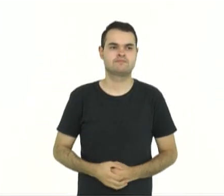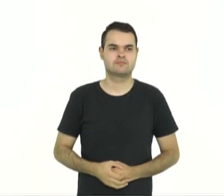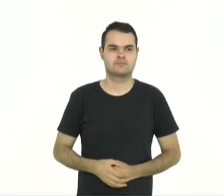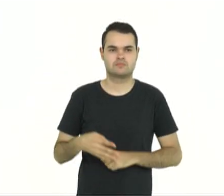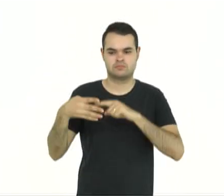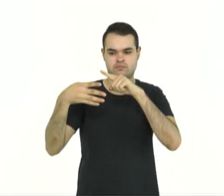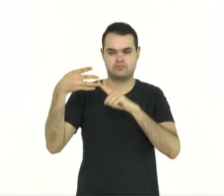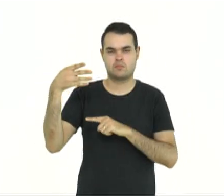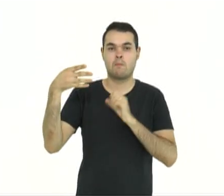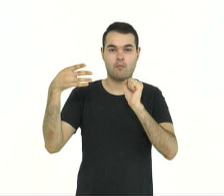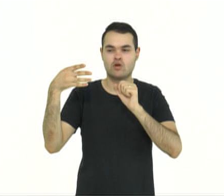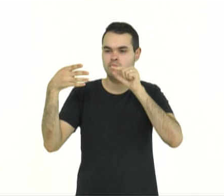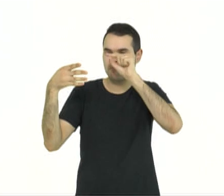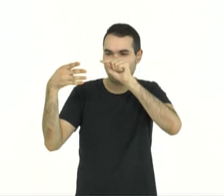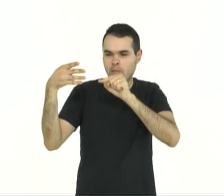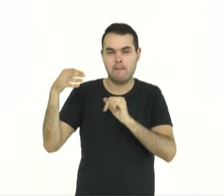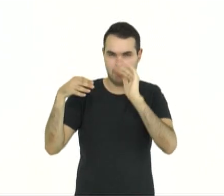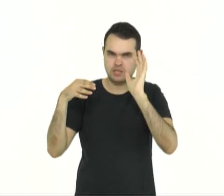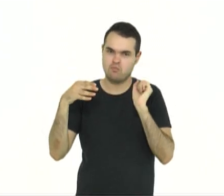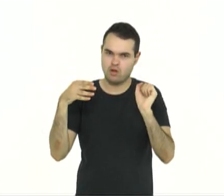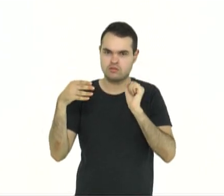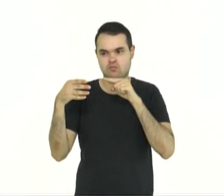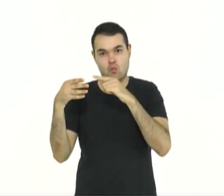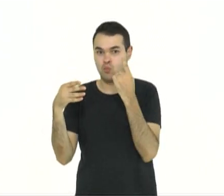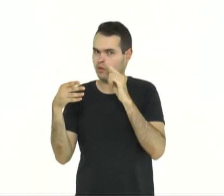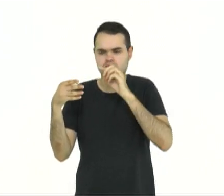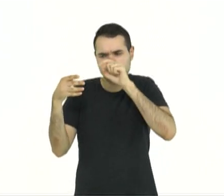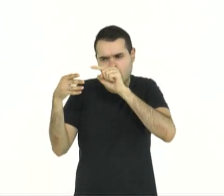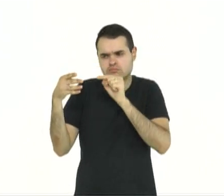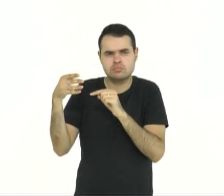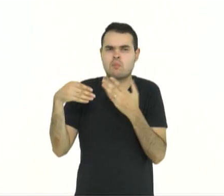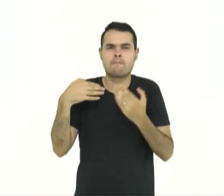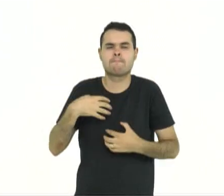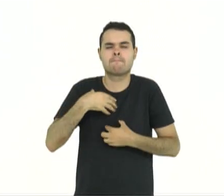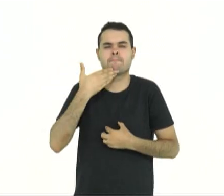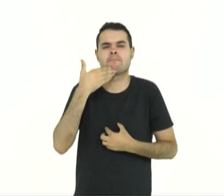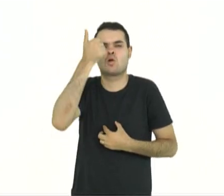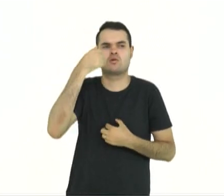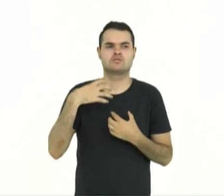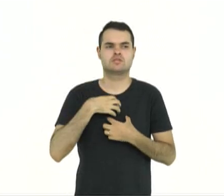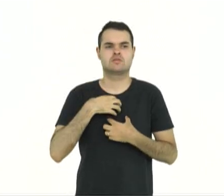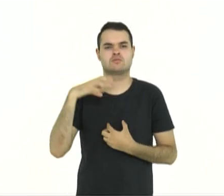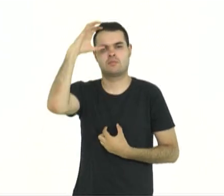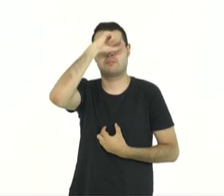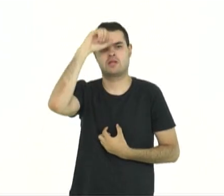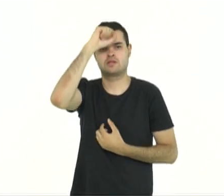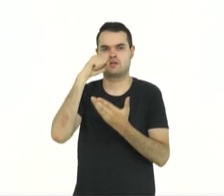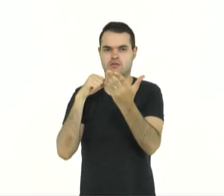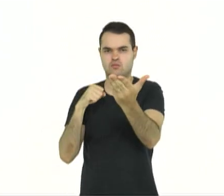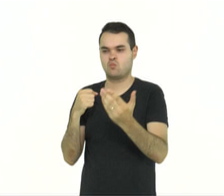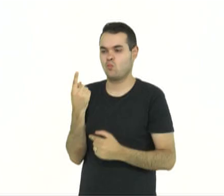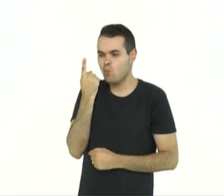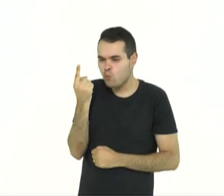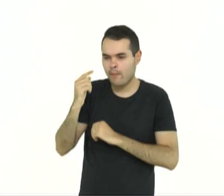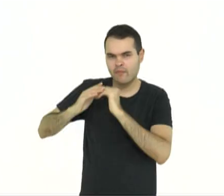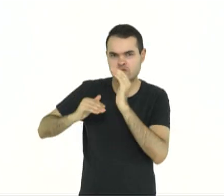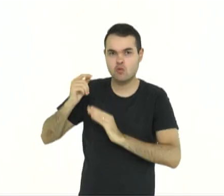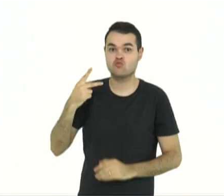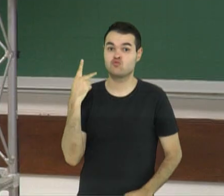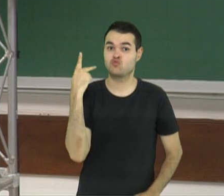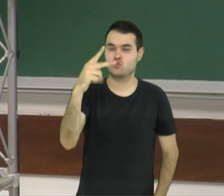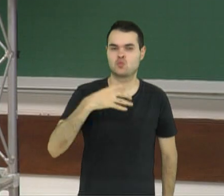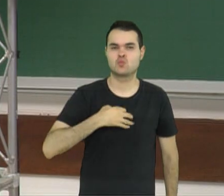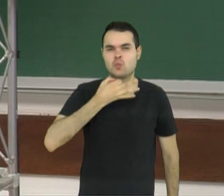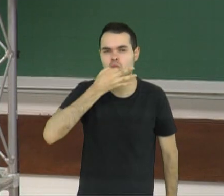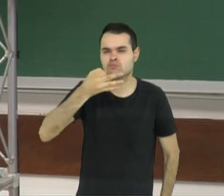señalar mais de uma resposta. O que te parece ser a melhor maneira para você aprender uma profissão? Então, aqui